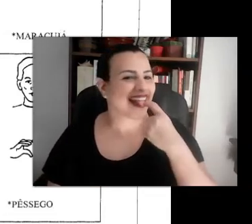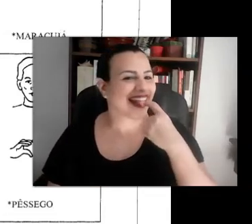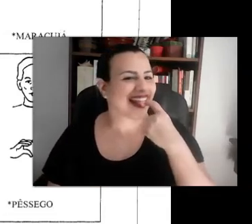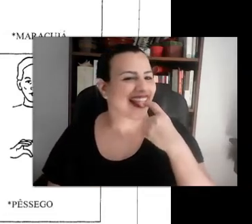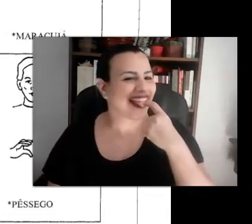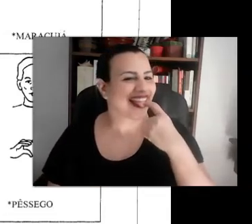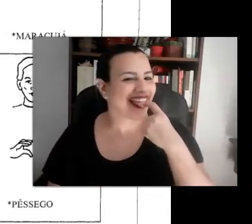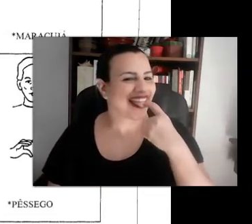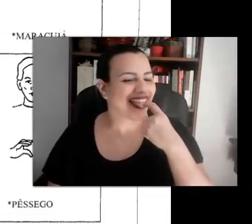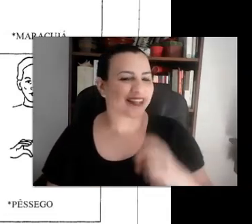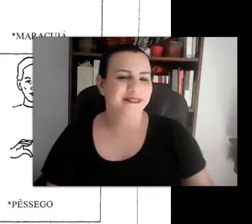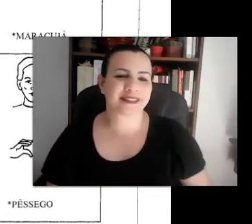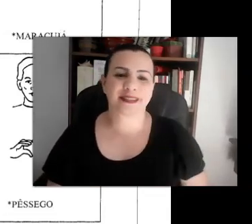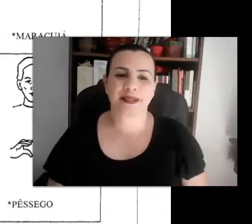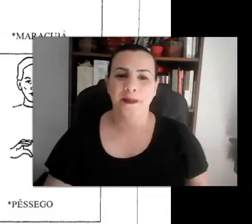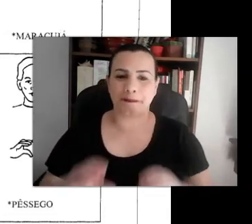caqui,